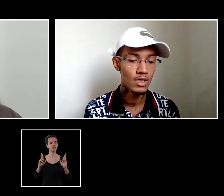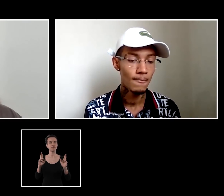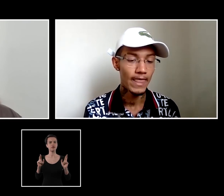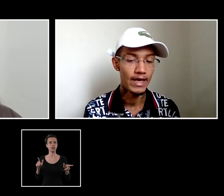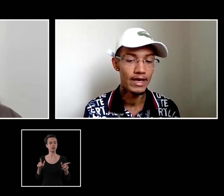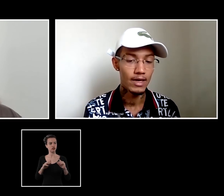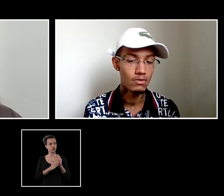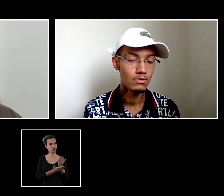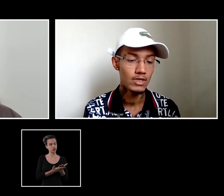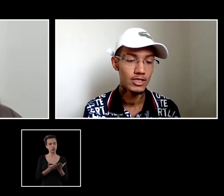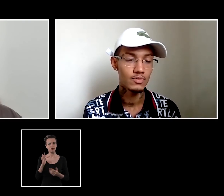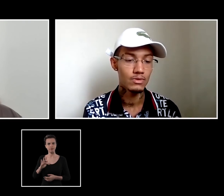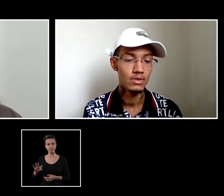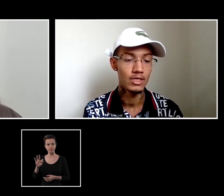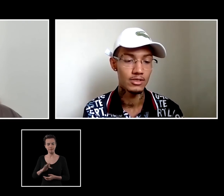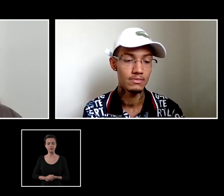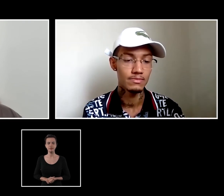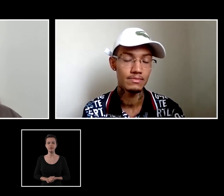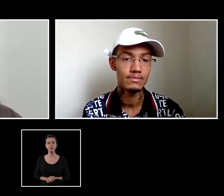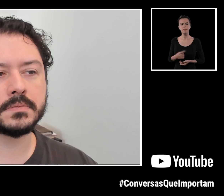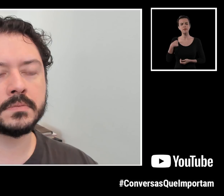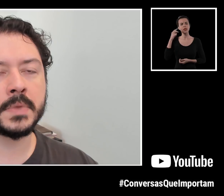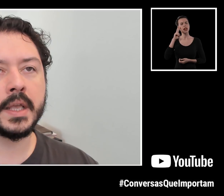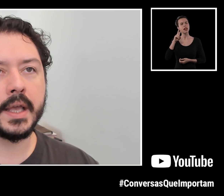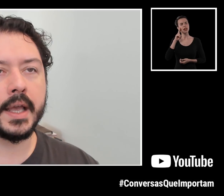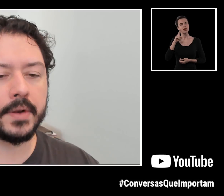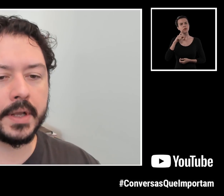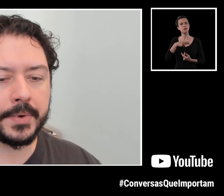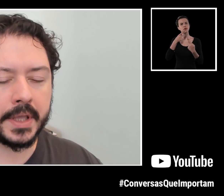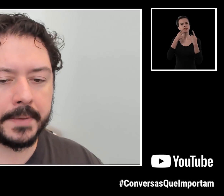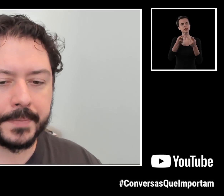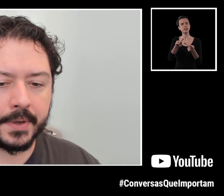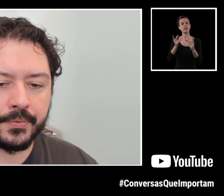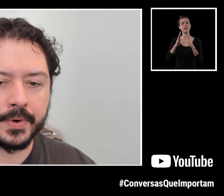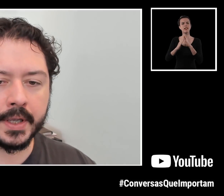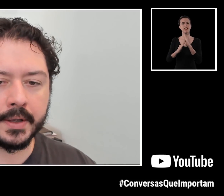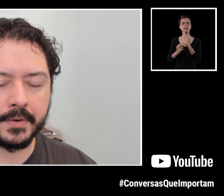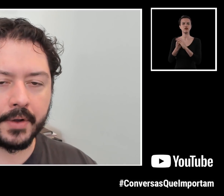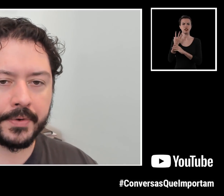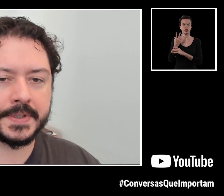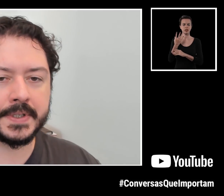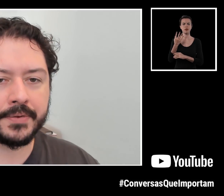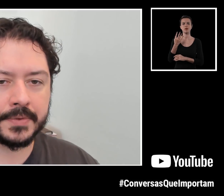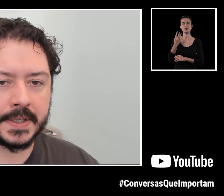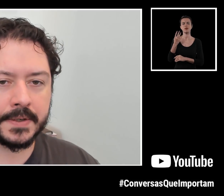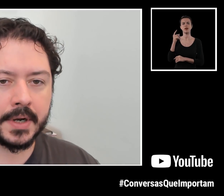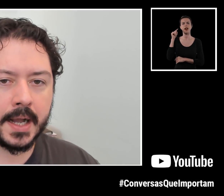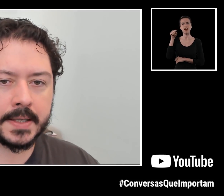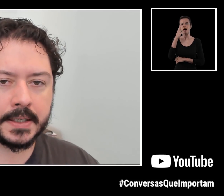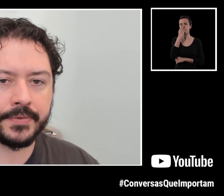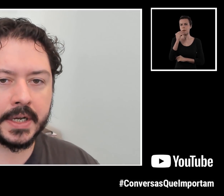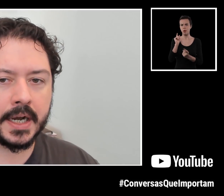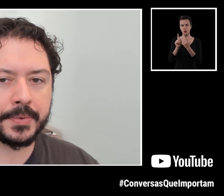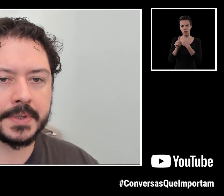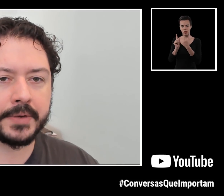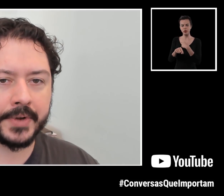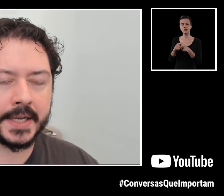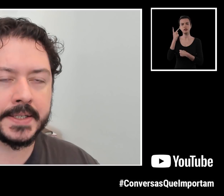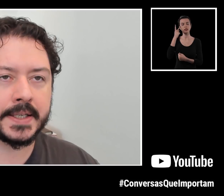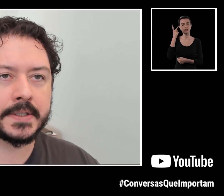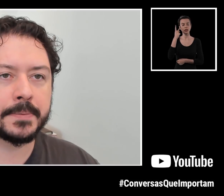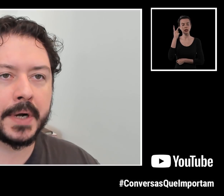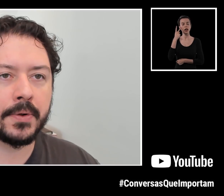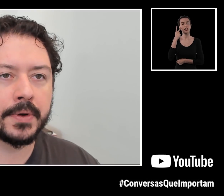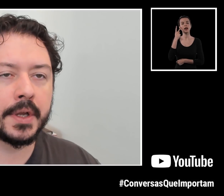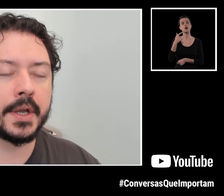Então, é um contraste muito grande. Eu lembro que eu fui visitar a Fundação Casa, que fica na Raposo